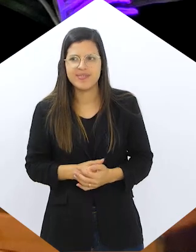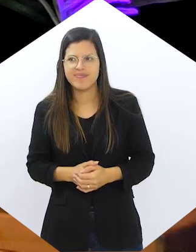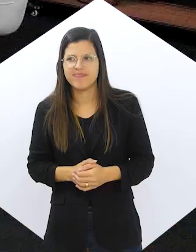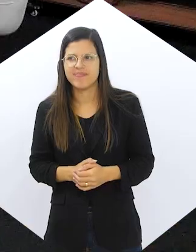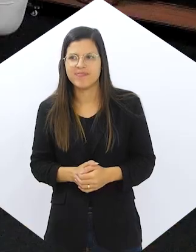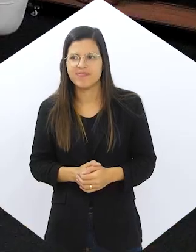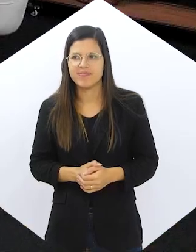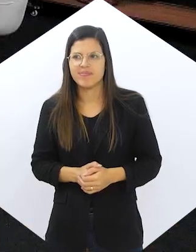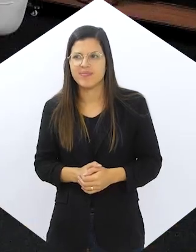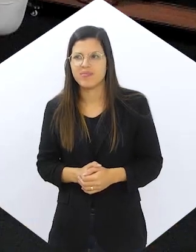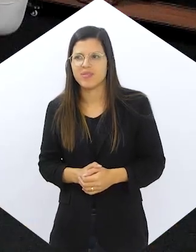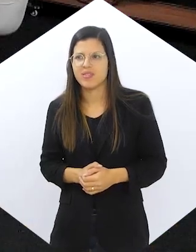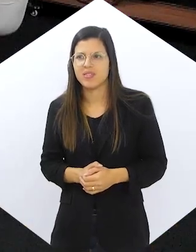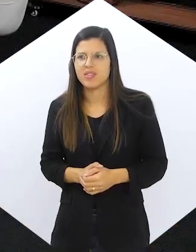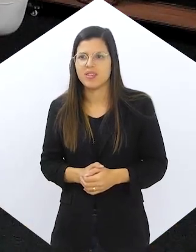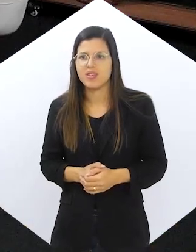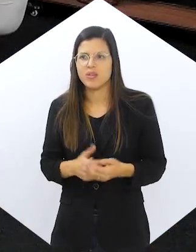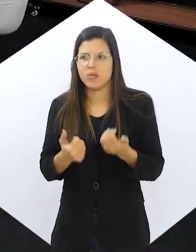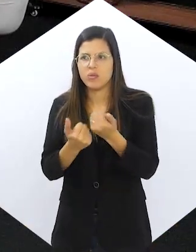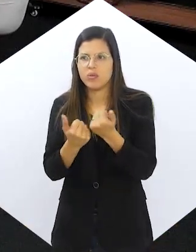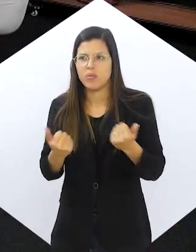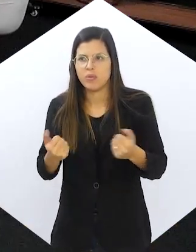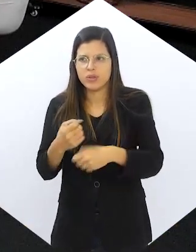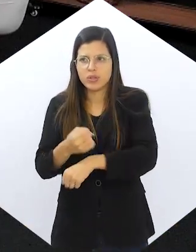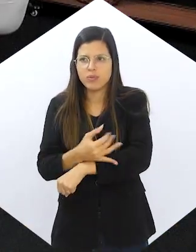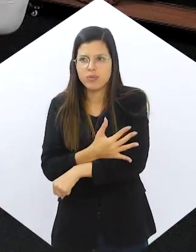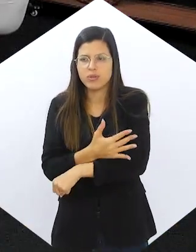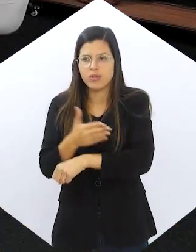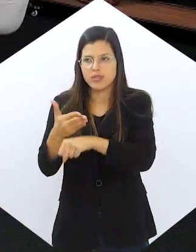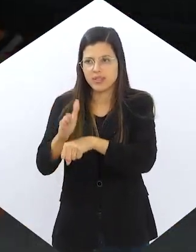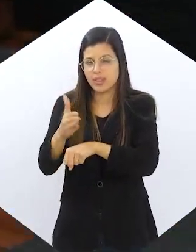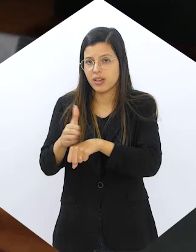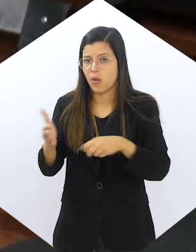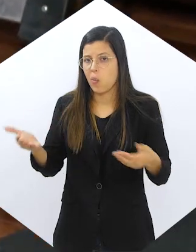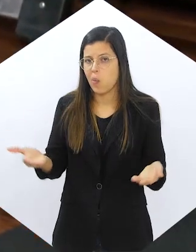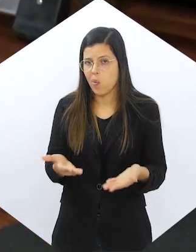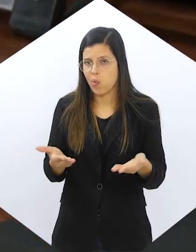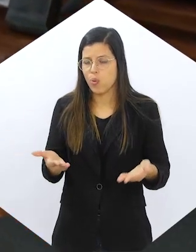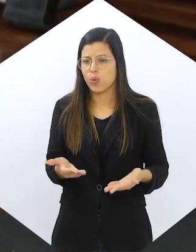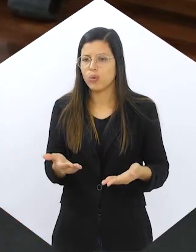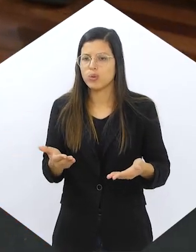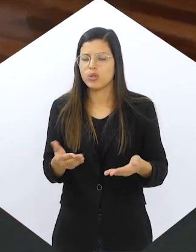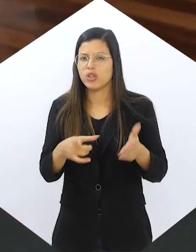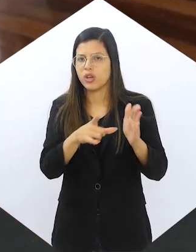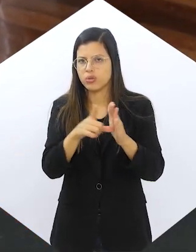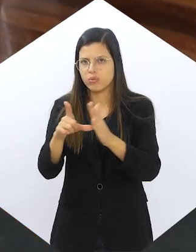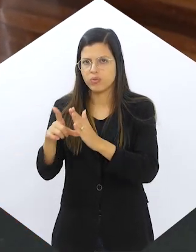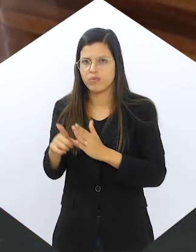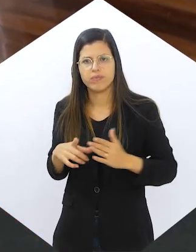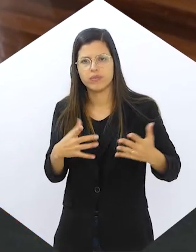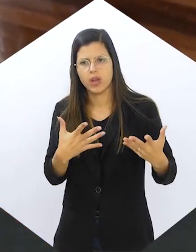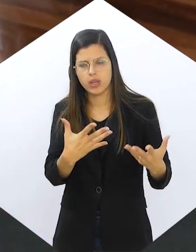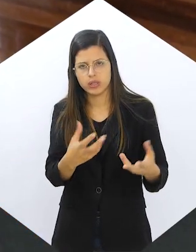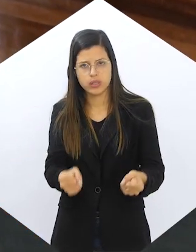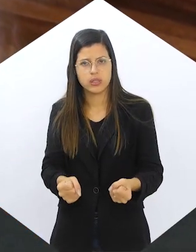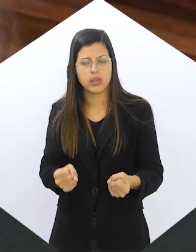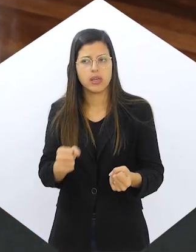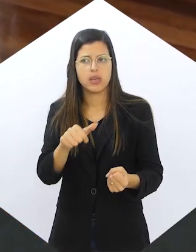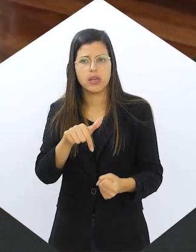gente. O suporte emocional, ele já é treinado, mas assim, como hoje a tendência, muitos estabelecimentos aceitam